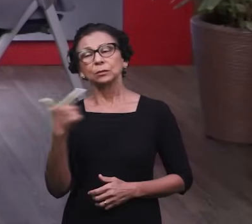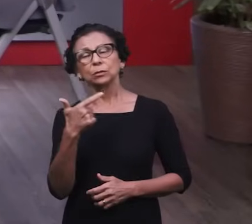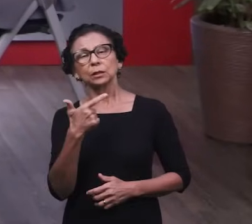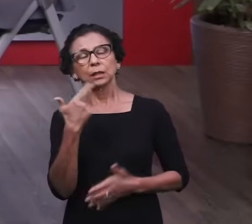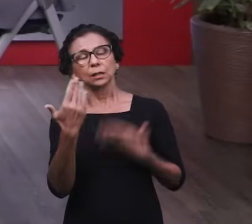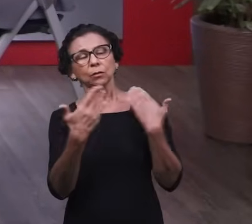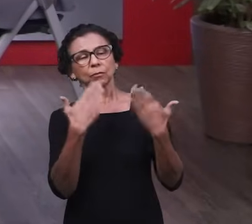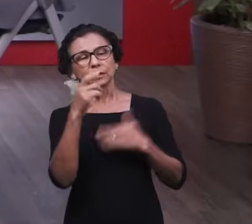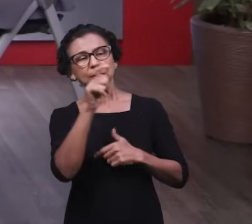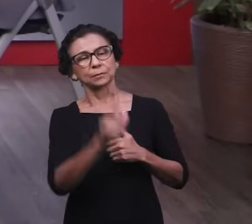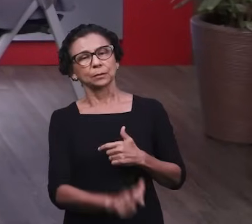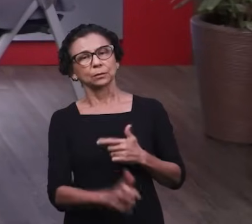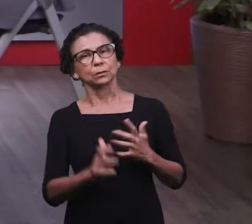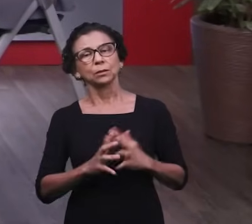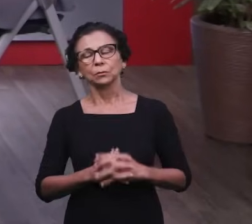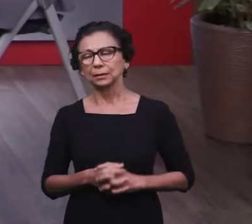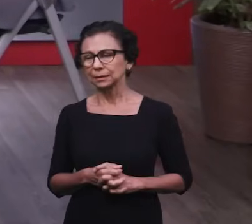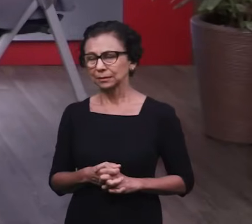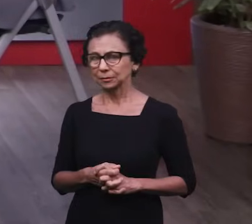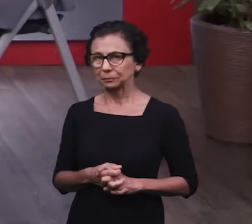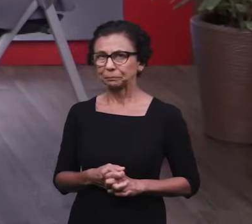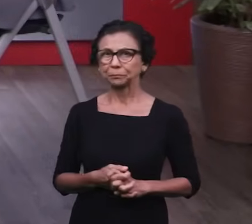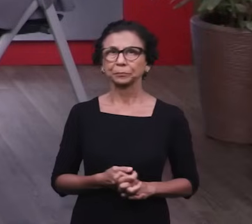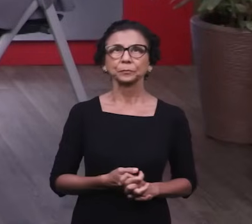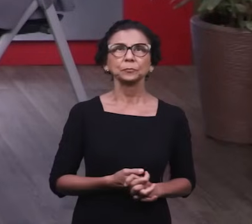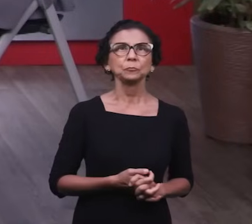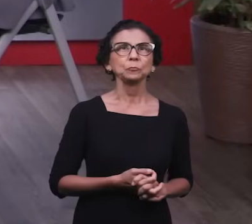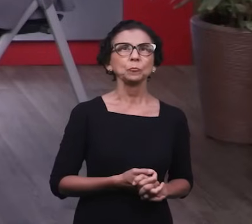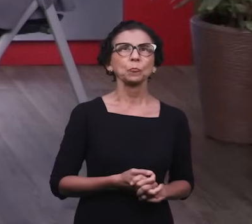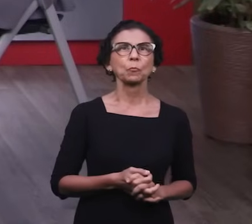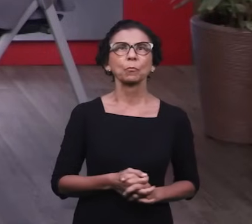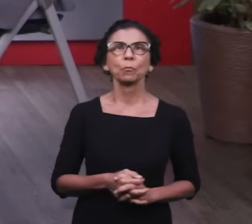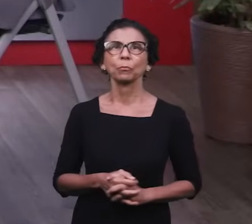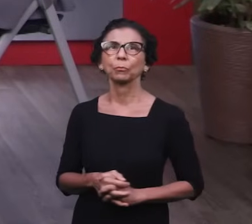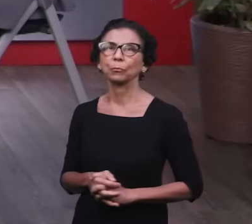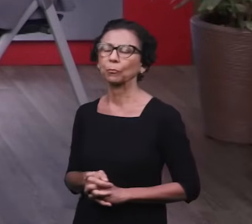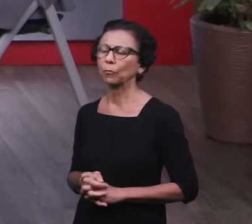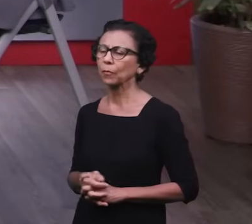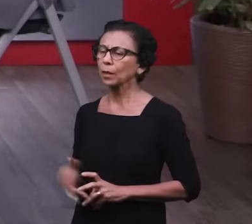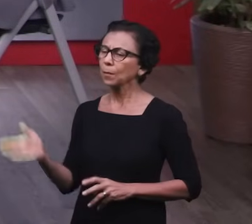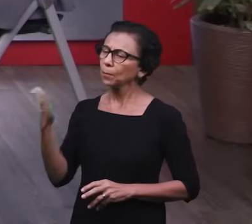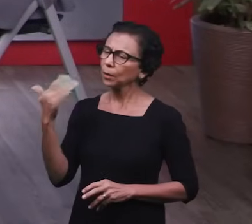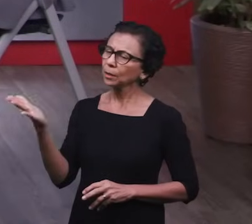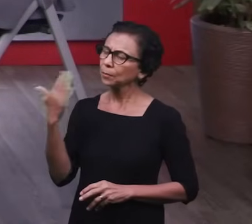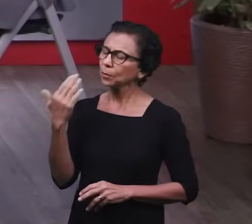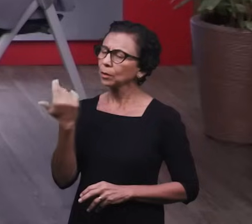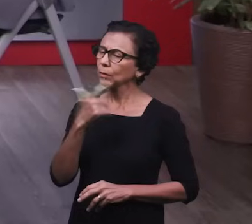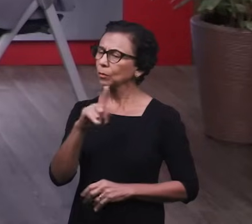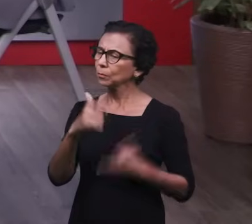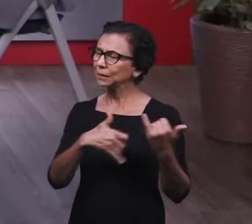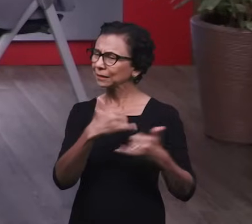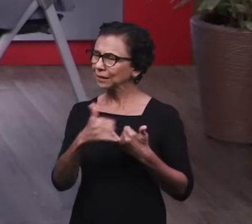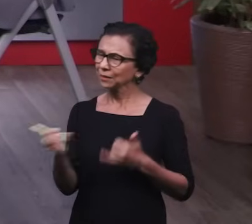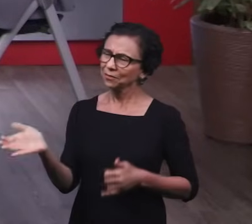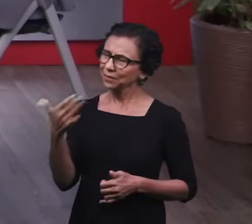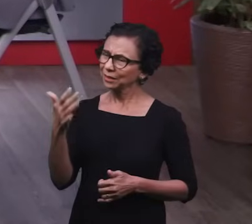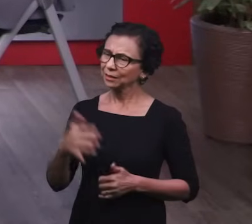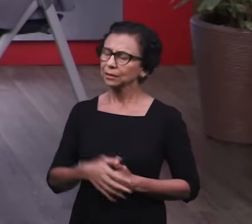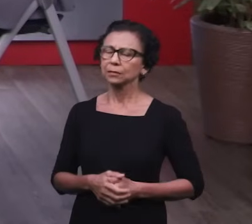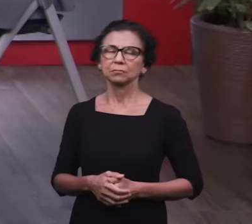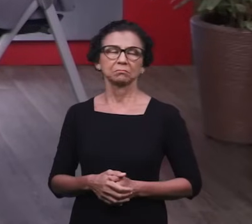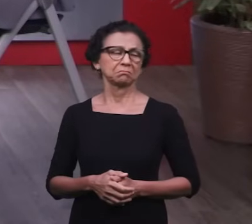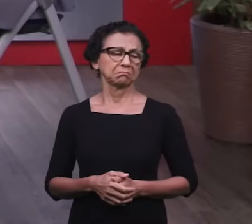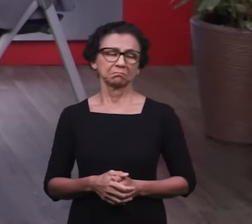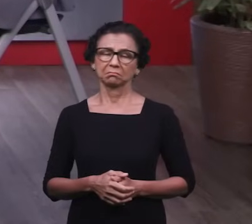que vai subindo. Então ele ficava horas ali. E aí chamava para uma outra brincadeira, não, ele não tinha esse interesse. Mas